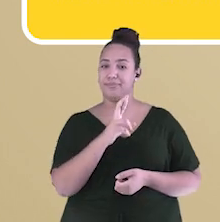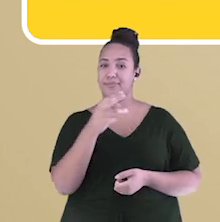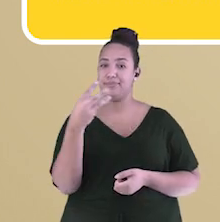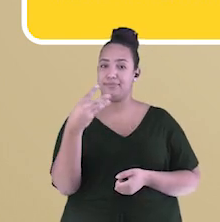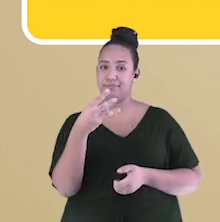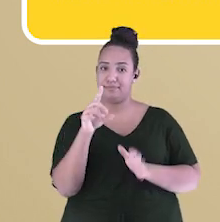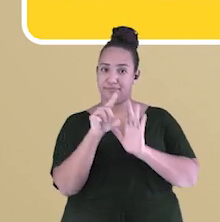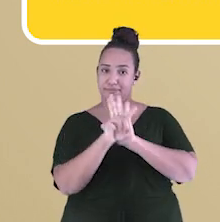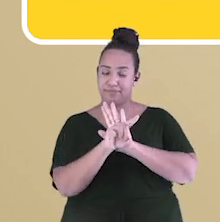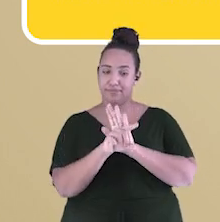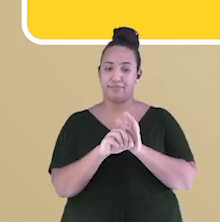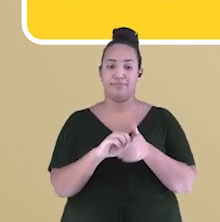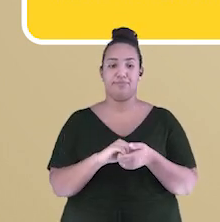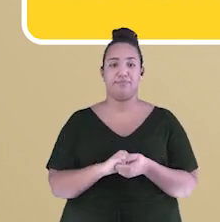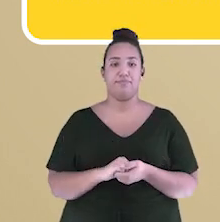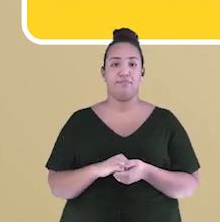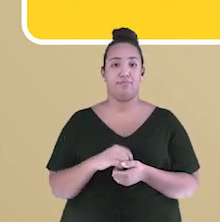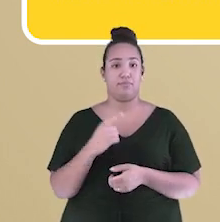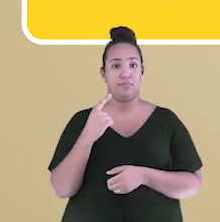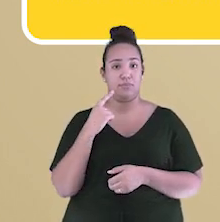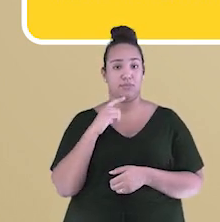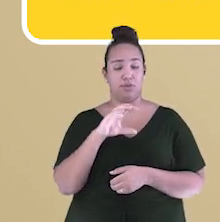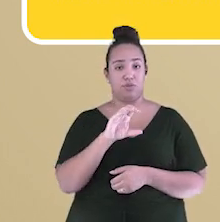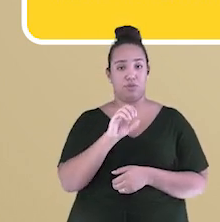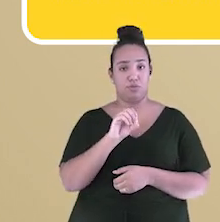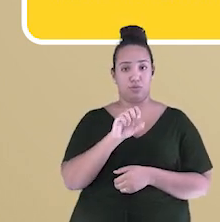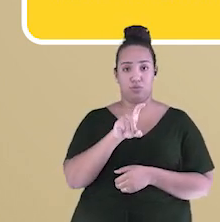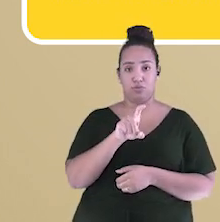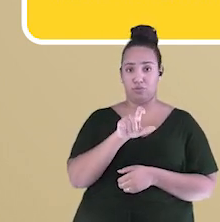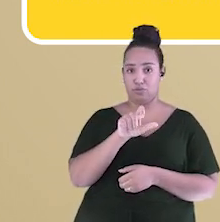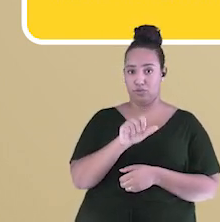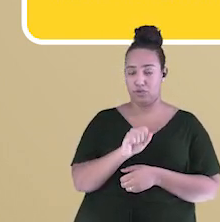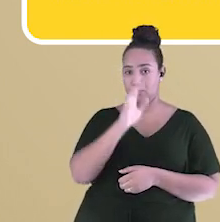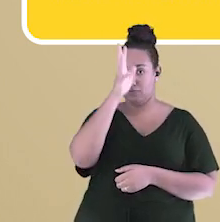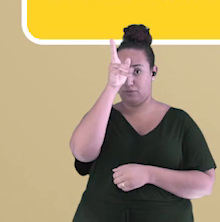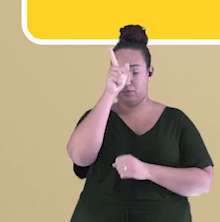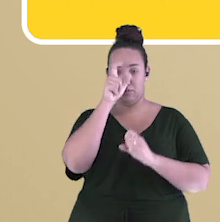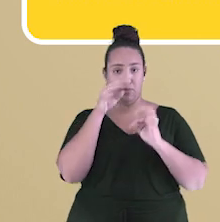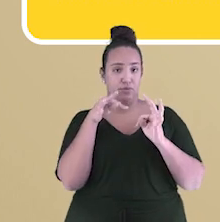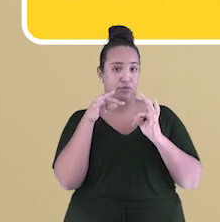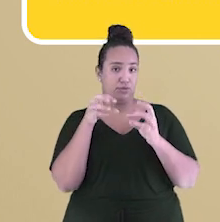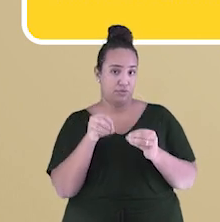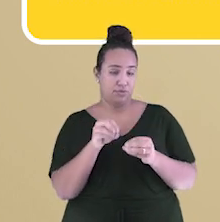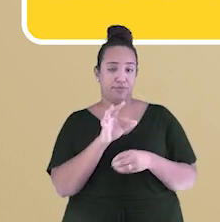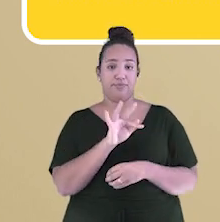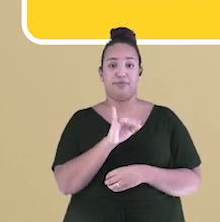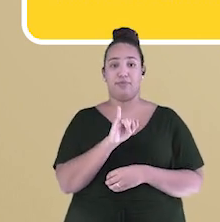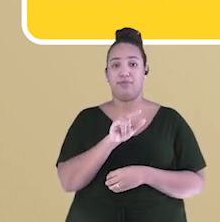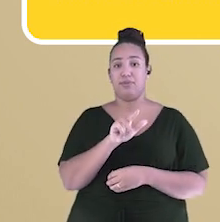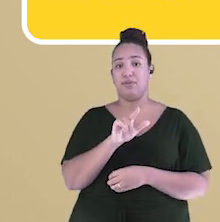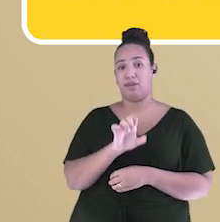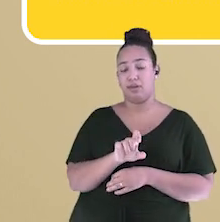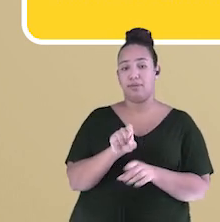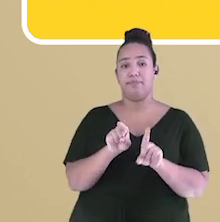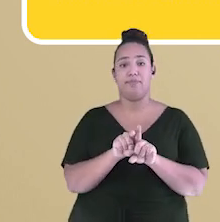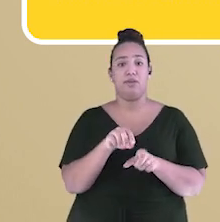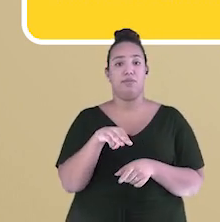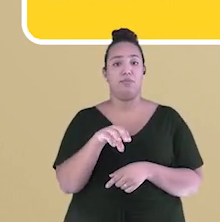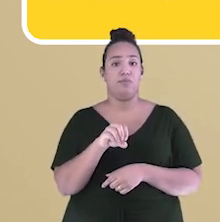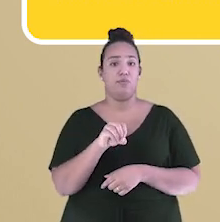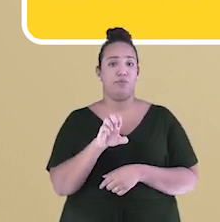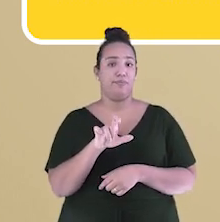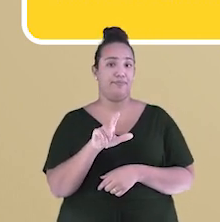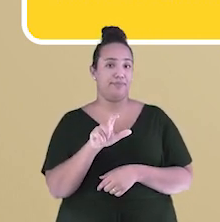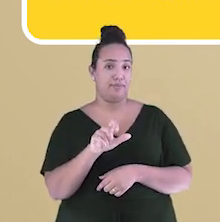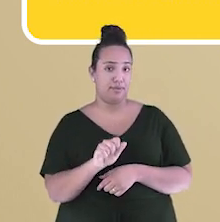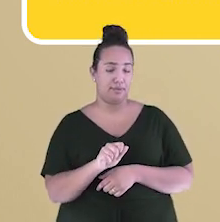Resposta da questão 3. Coxa e sobrecoxa, frango inteiro, filé sassami, moela de